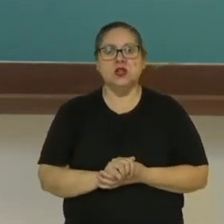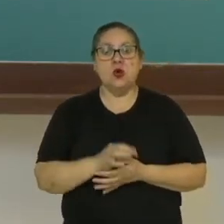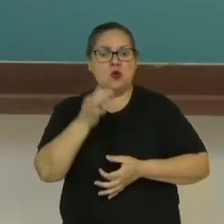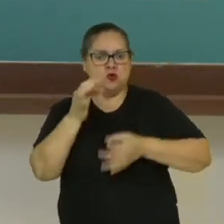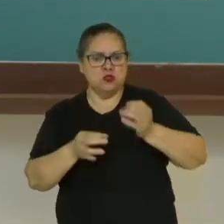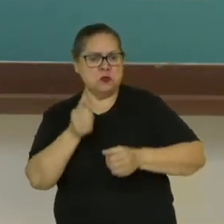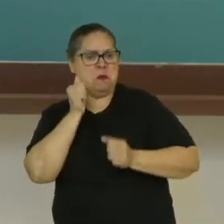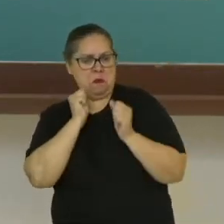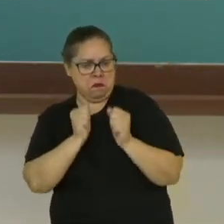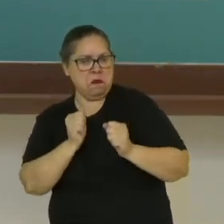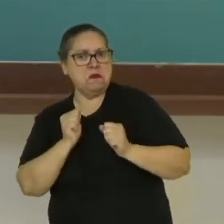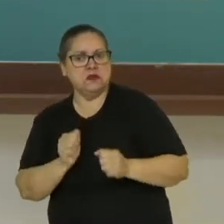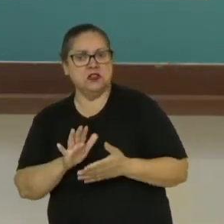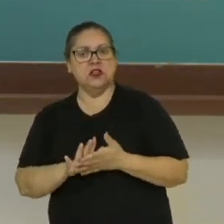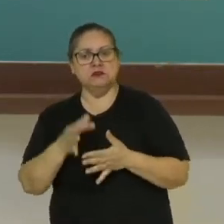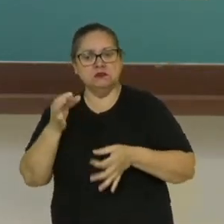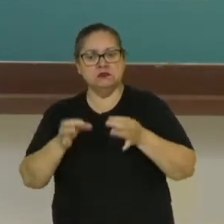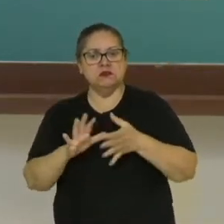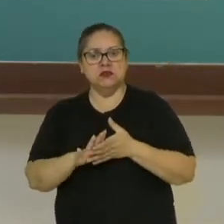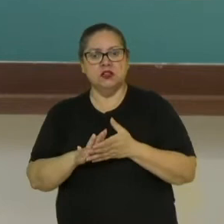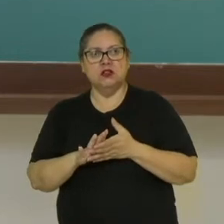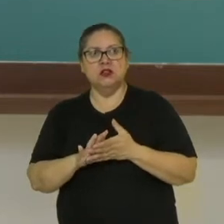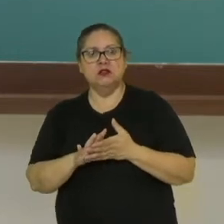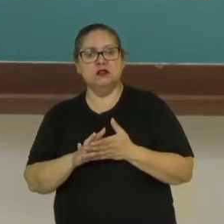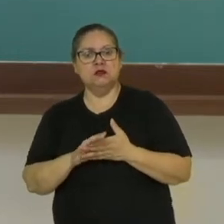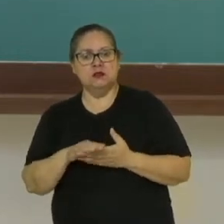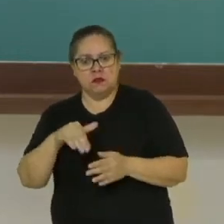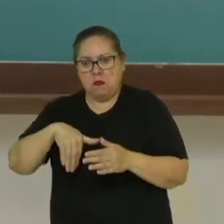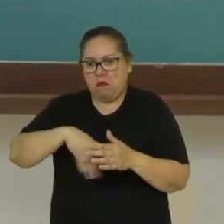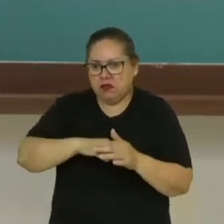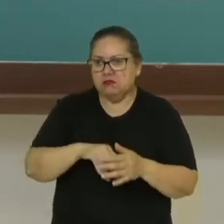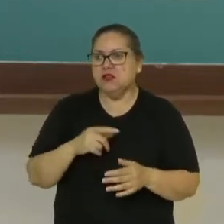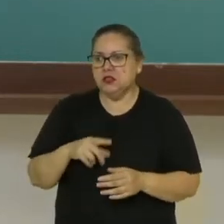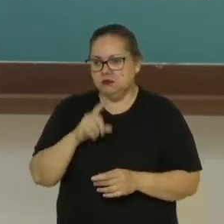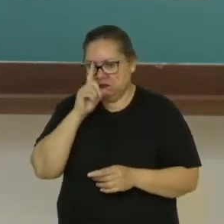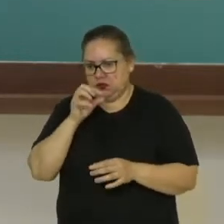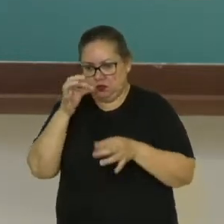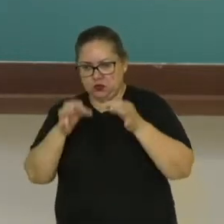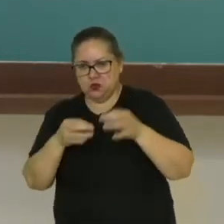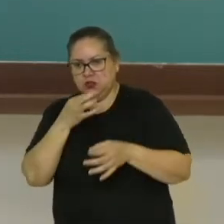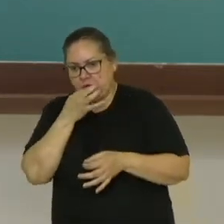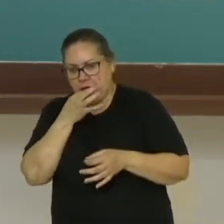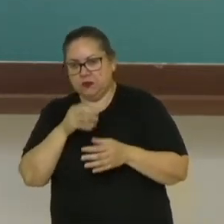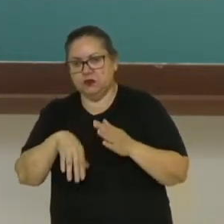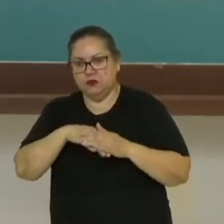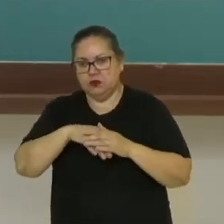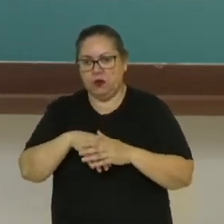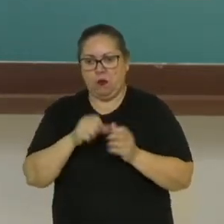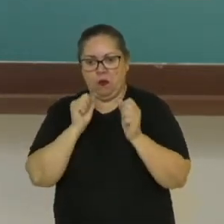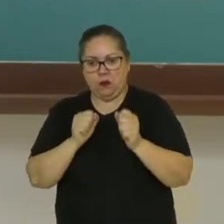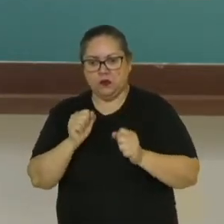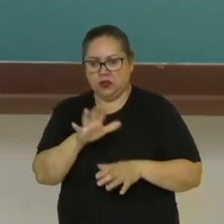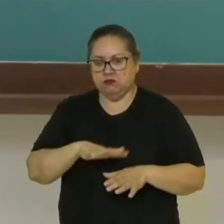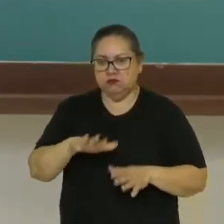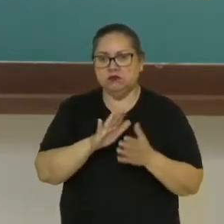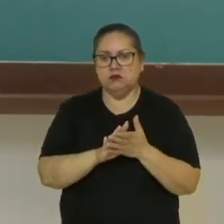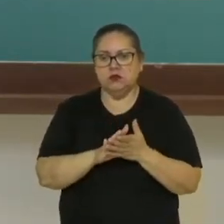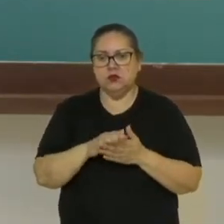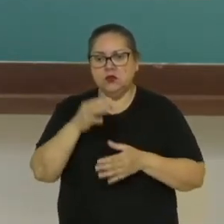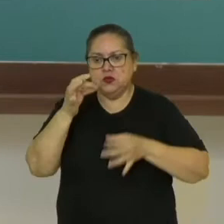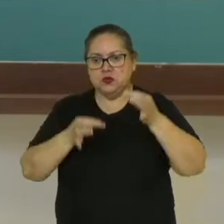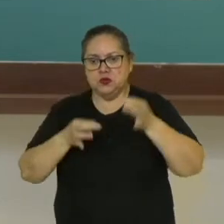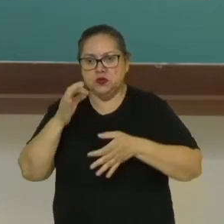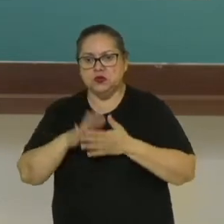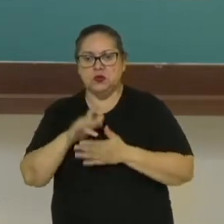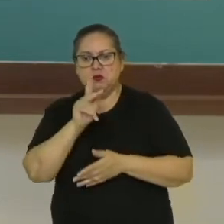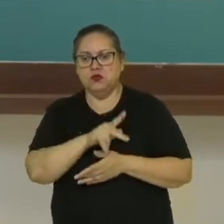tem um poder, o cara pita o pênalti lá na grande área, é decisão do juiz, é o poder do árbitro de campo, do juiz do direito,